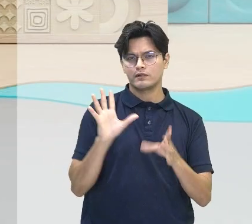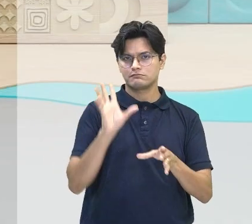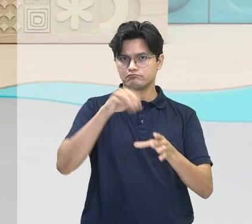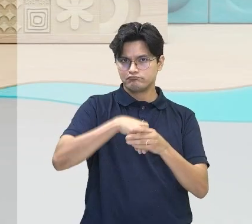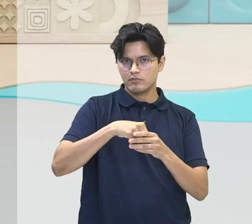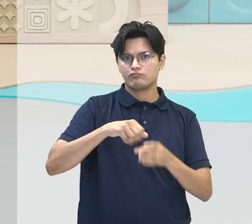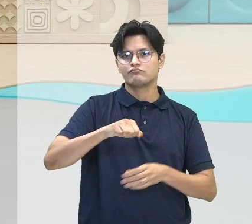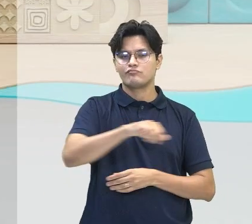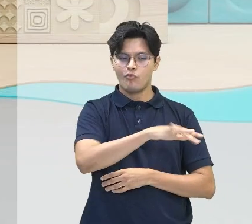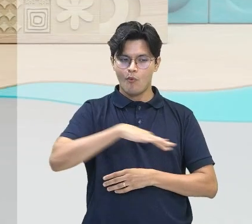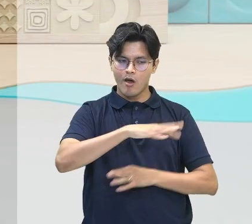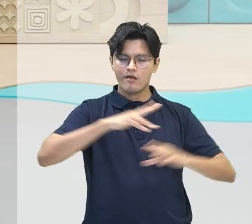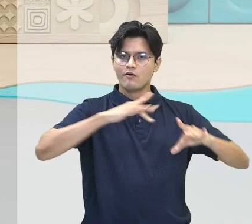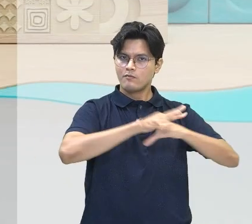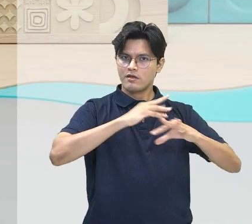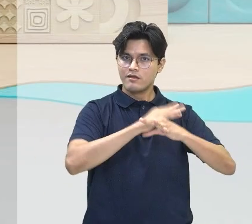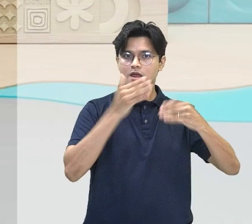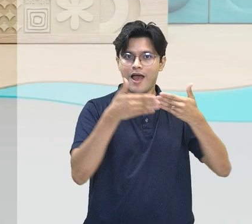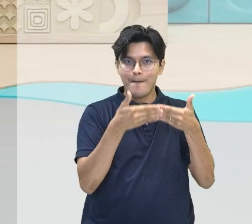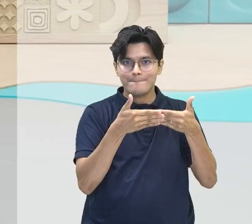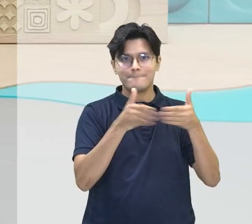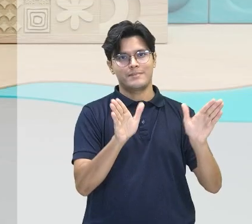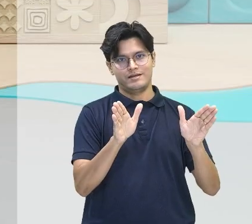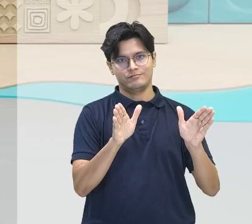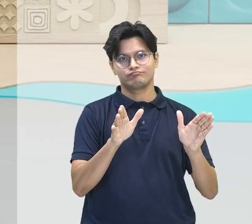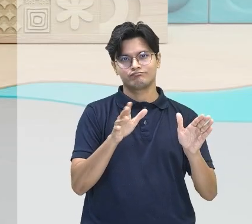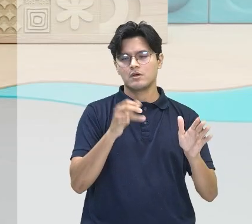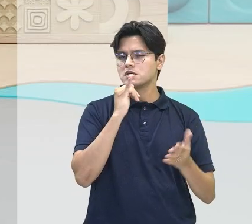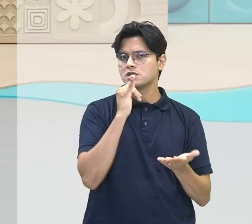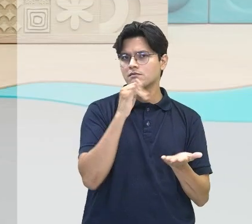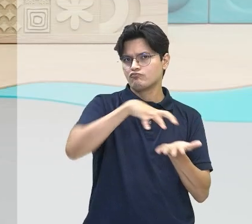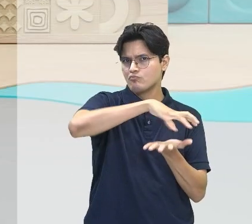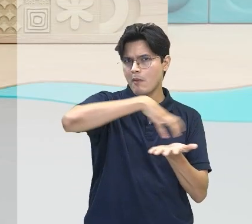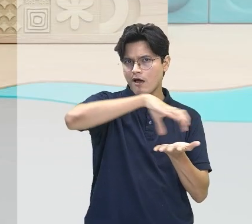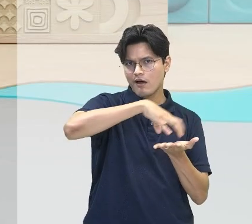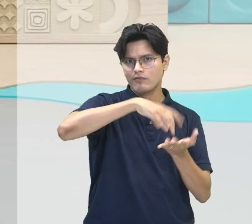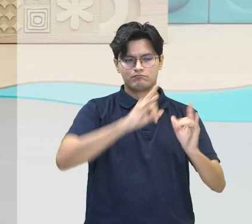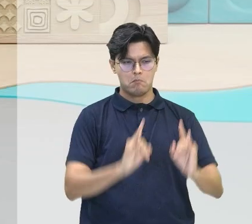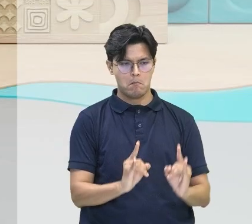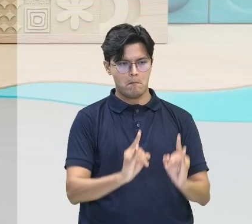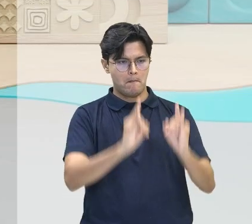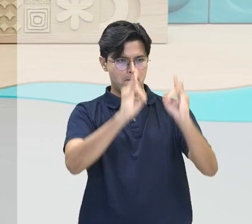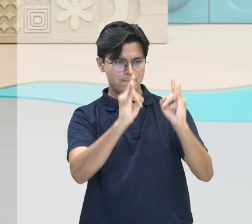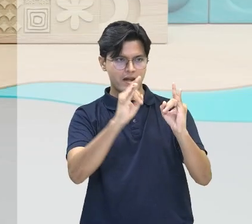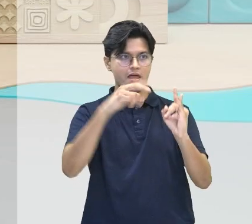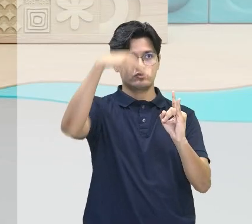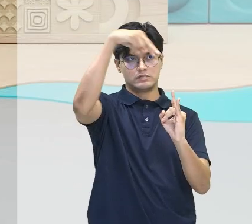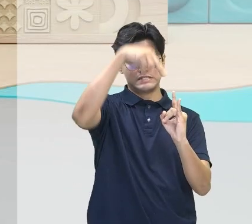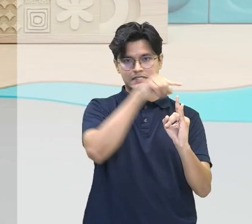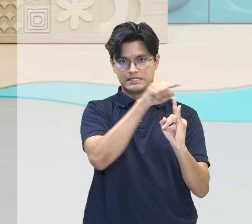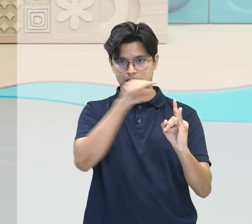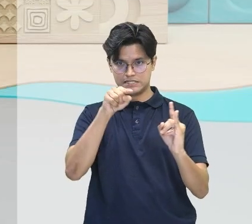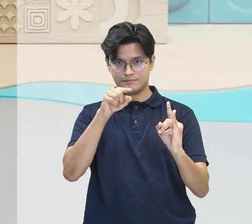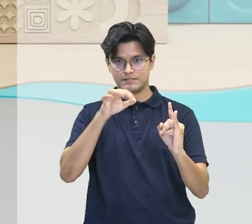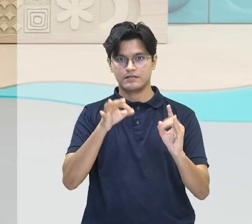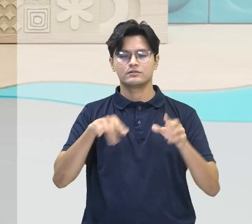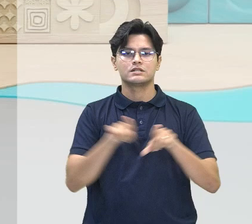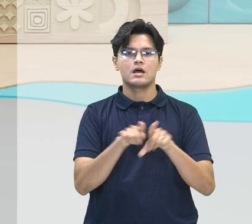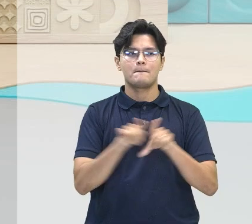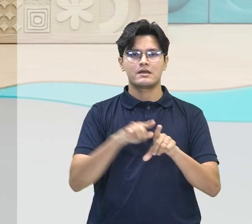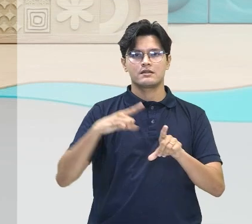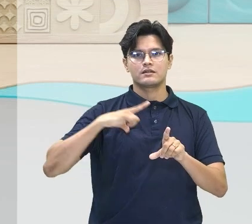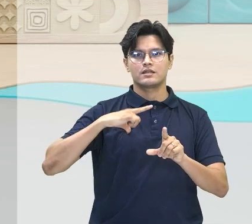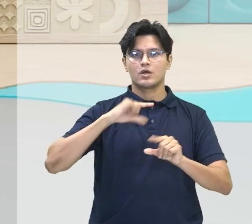ambiente urbano aberto, ou seja, em praças, em prédios, né, por cima de prédios. E temos também